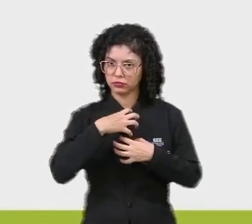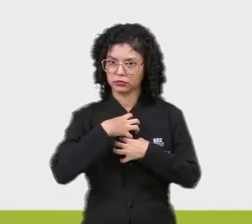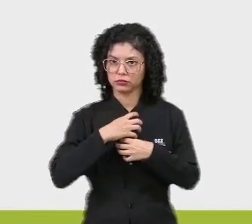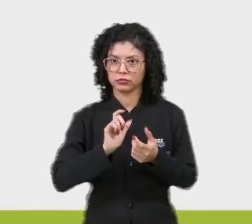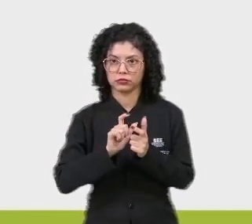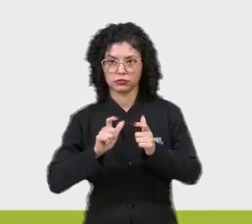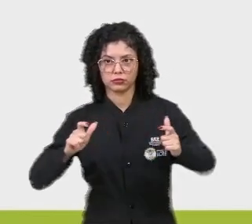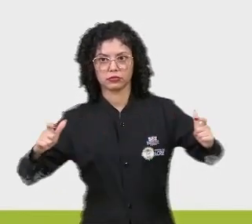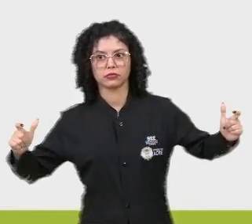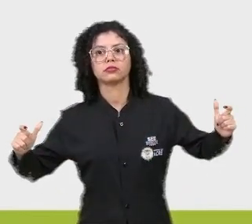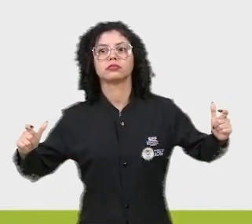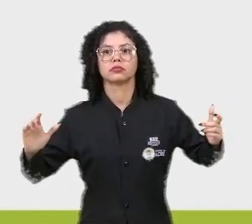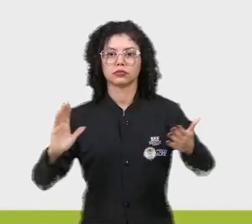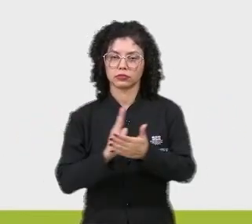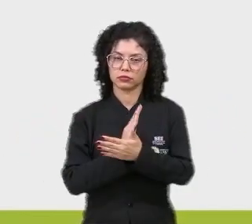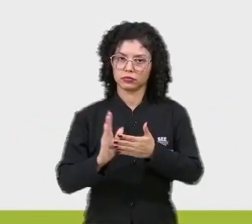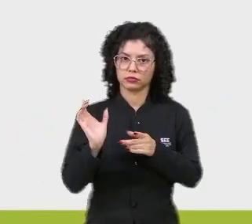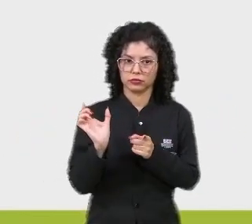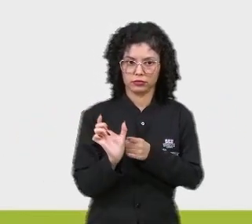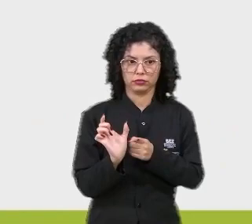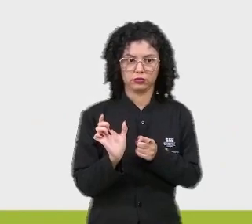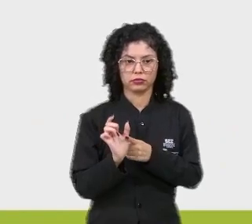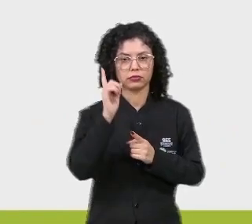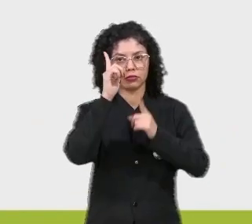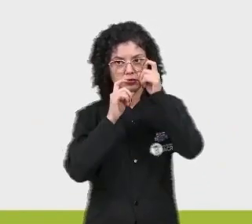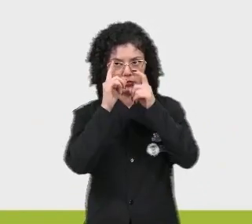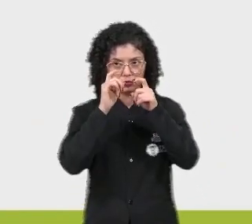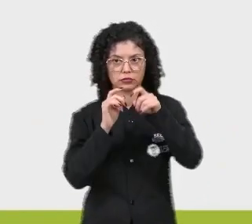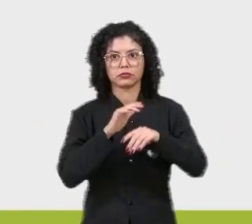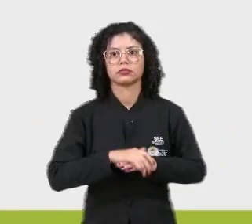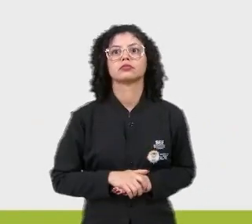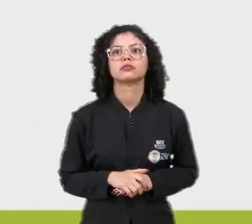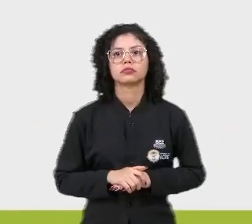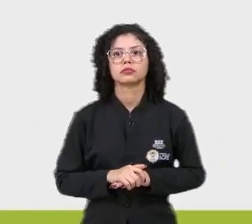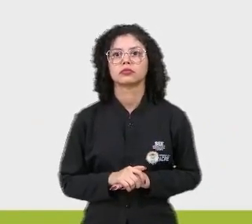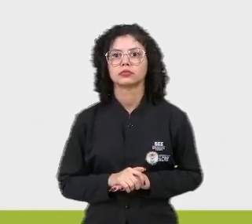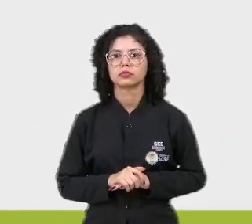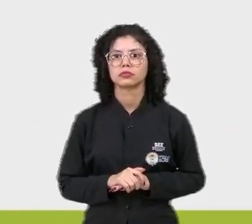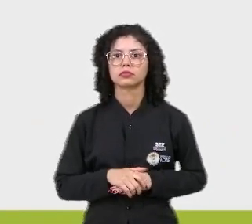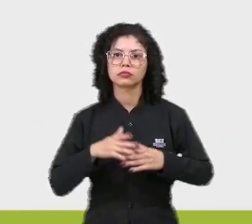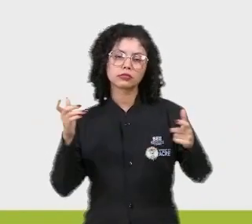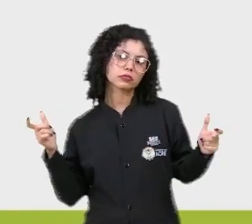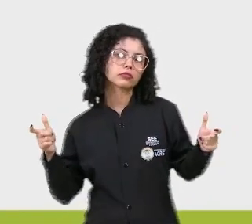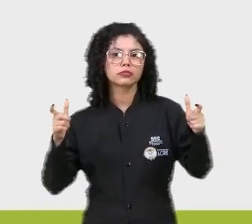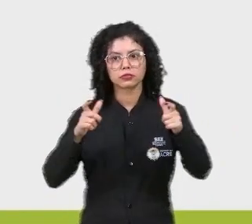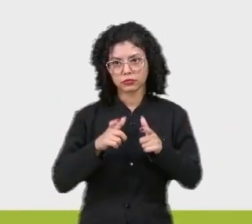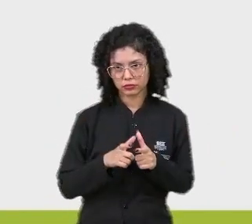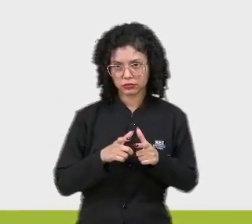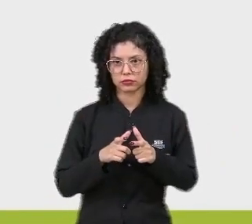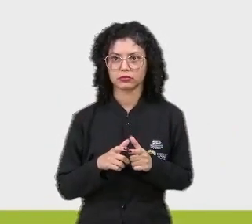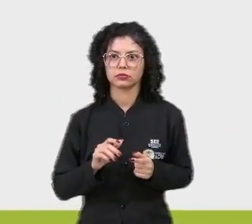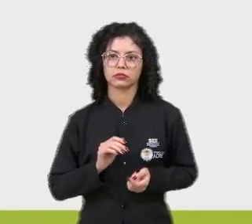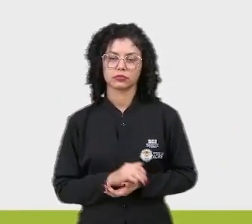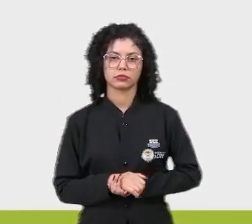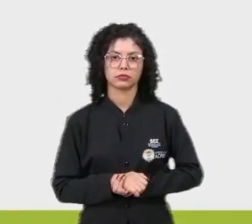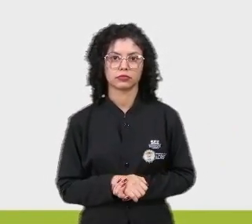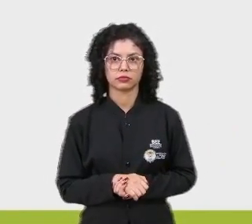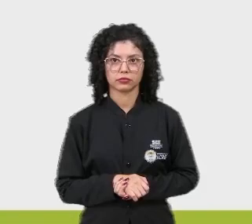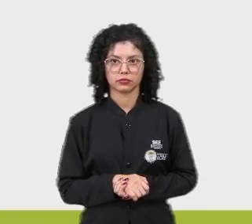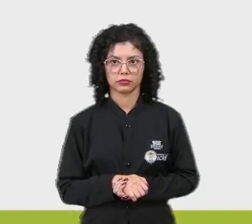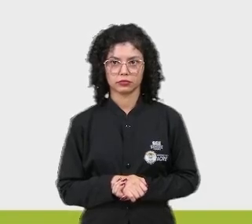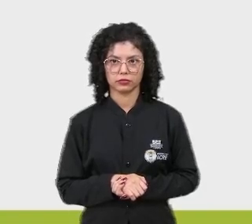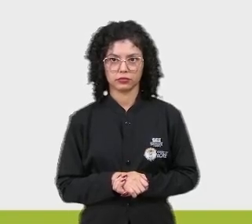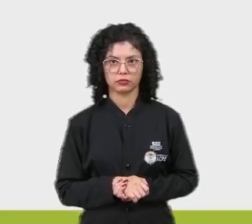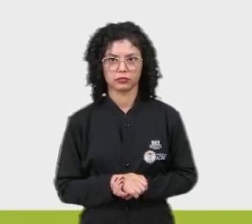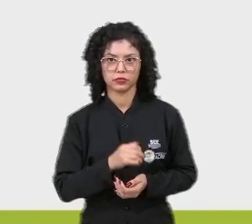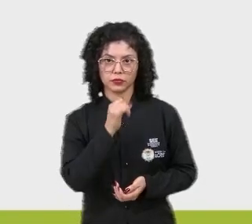mais abrangente de uma palavra de uma expressão o hipônimo portanto é quando eu tenho um sentido mais específico